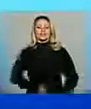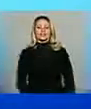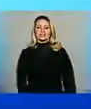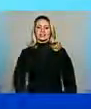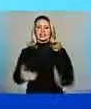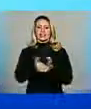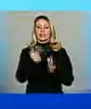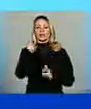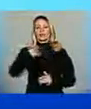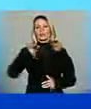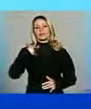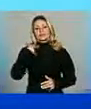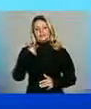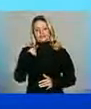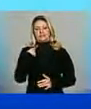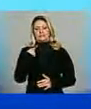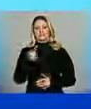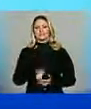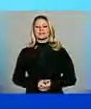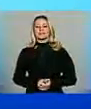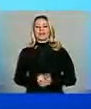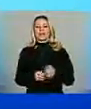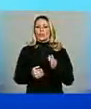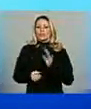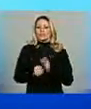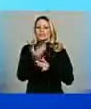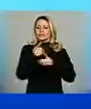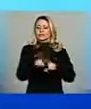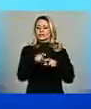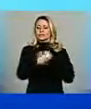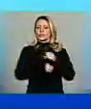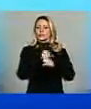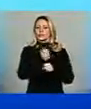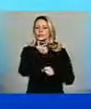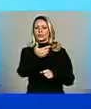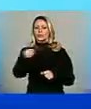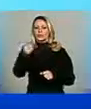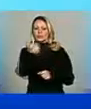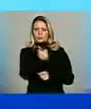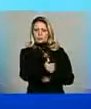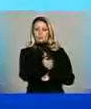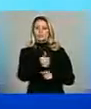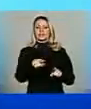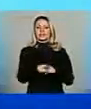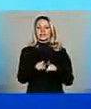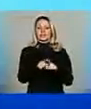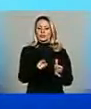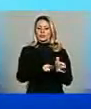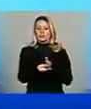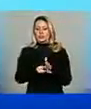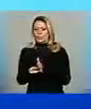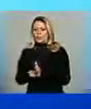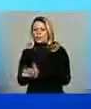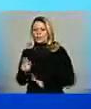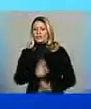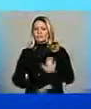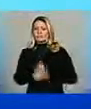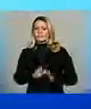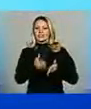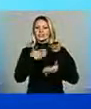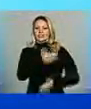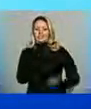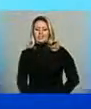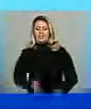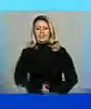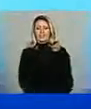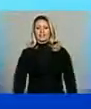nascida a 1 ano de idade. A implantação em 2001 do Programa Nacional de Triagem Neonatal pelo Ministério